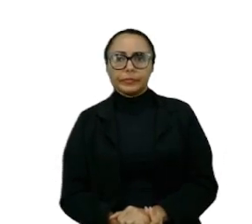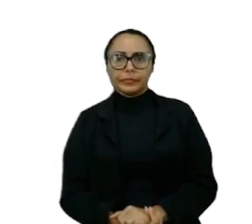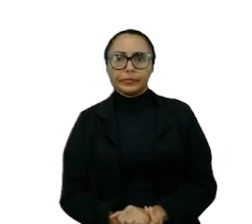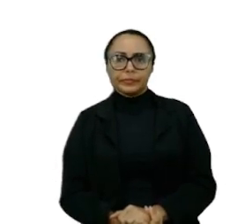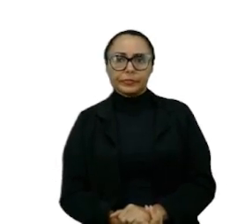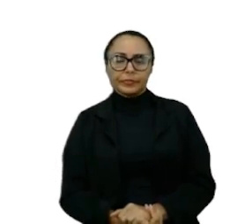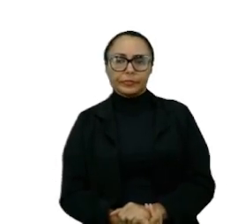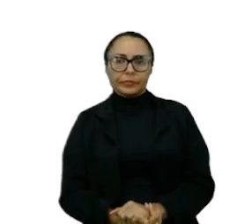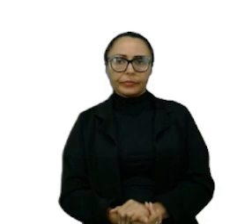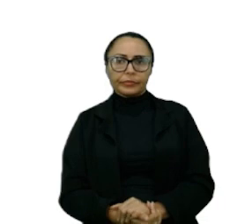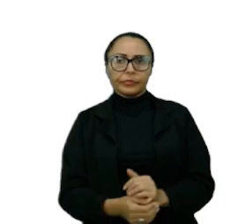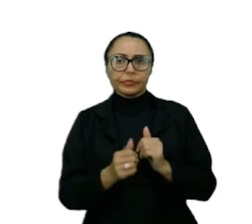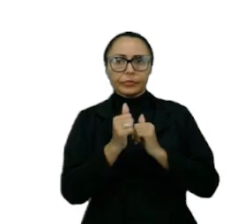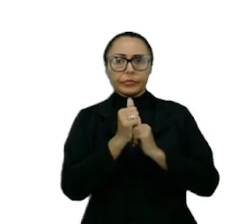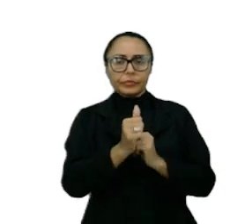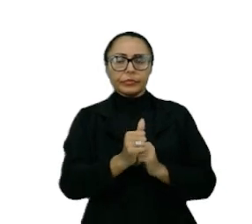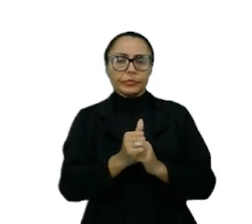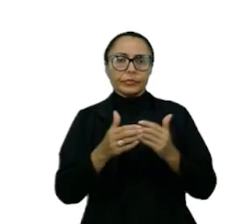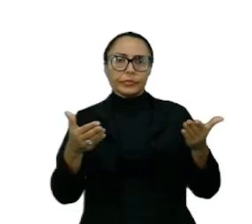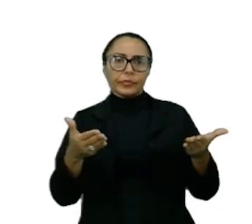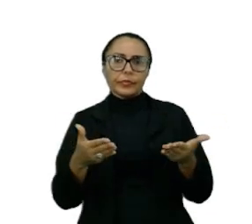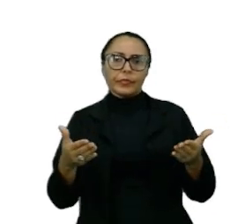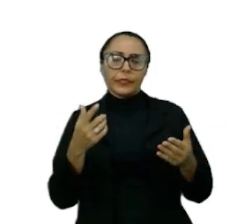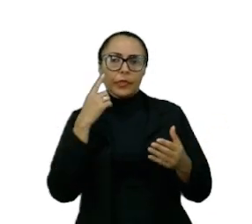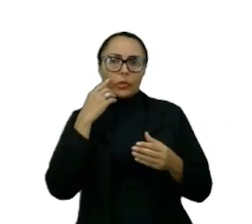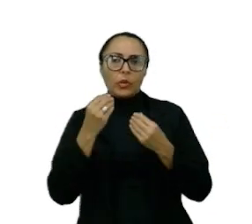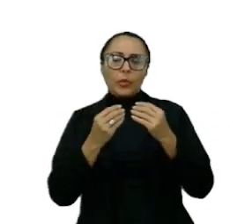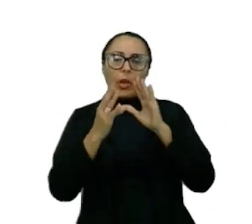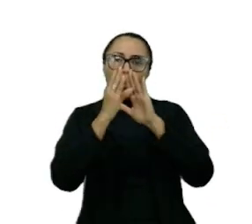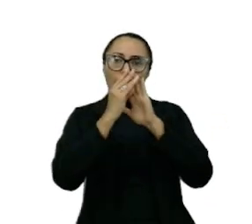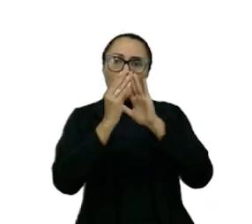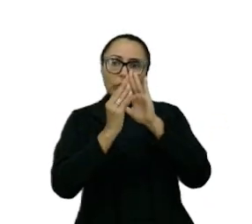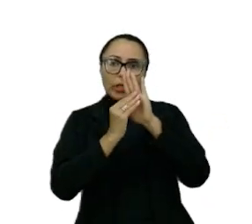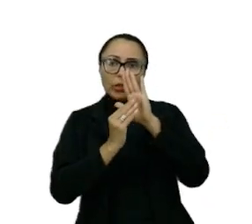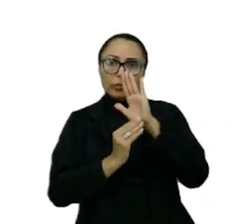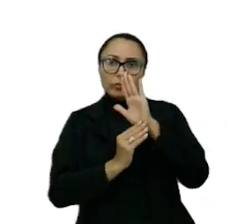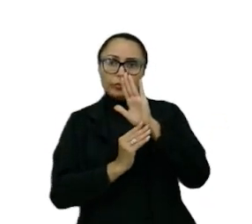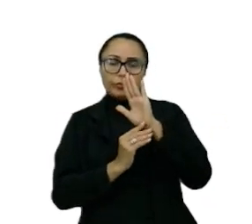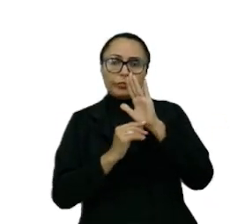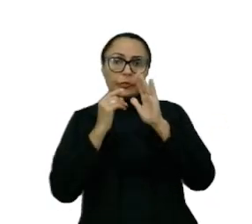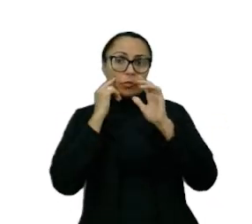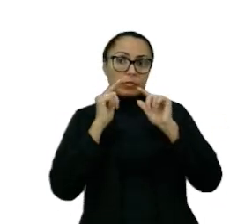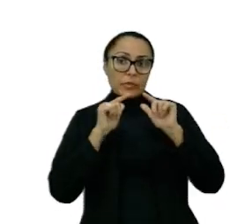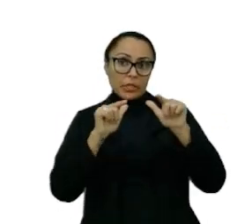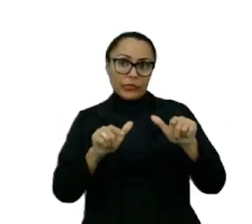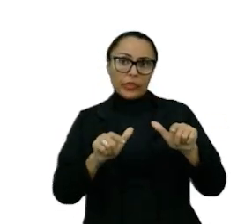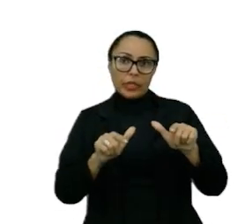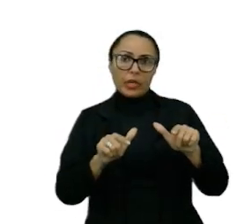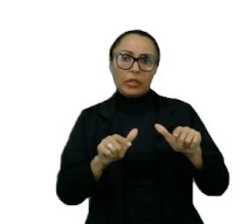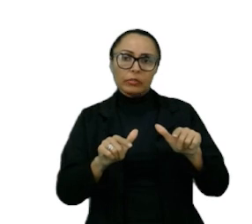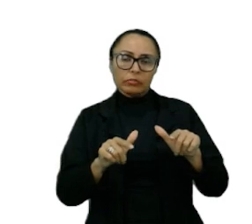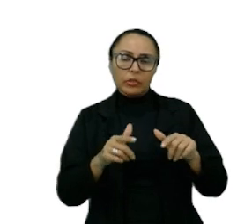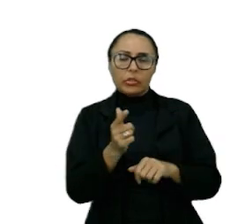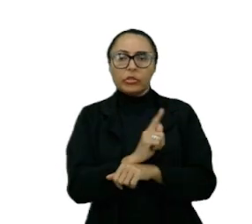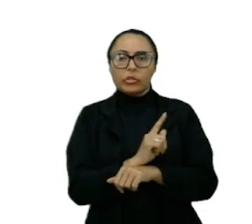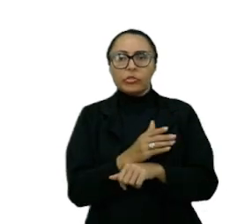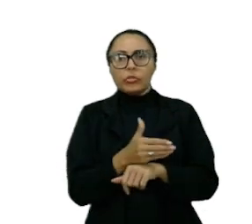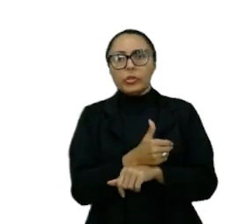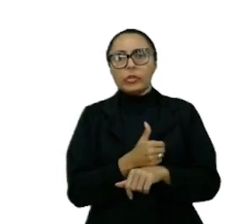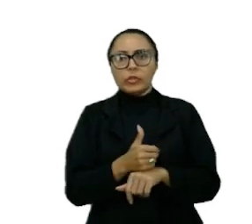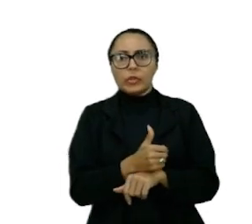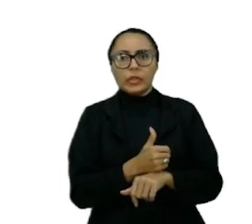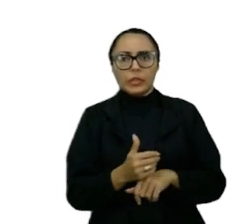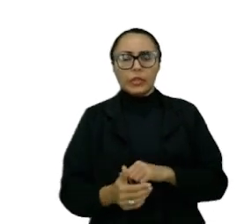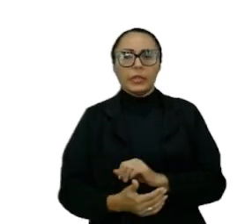Acompanha comigo como é o modelo de um certificado de gestão de qualidade,